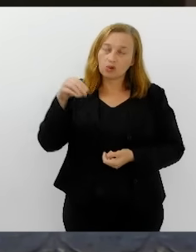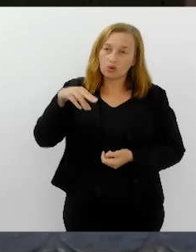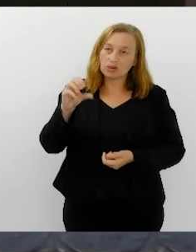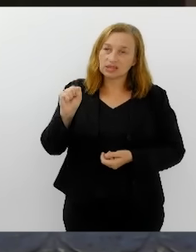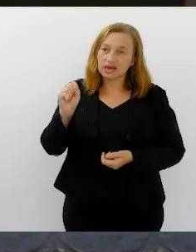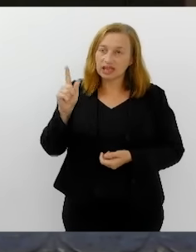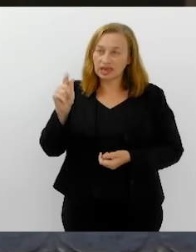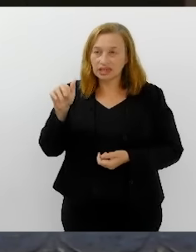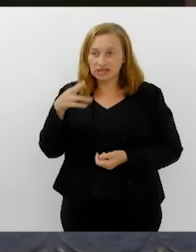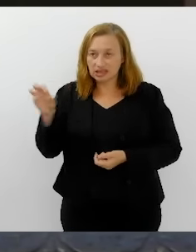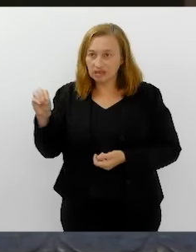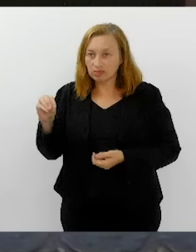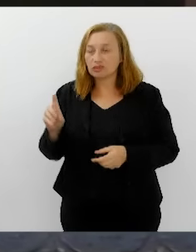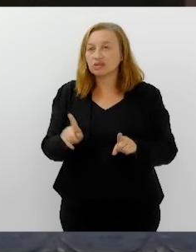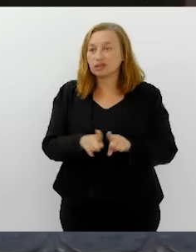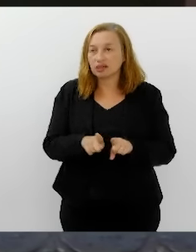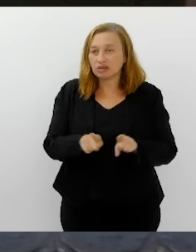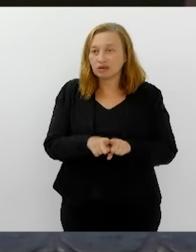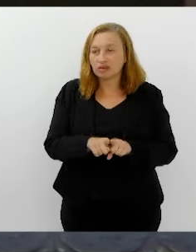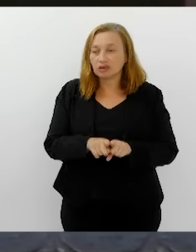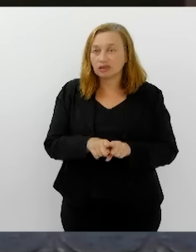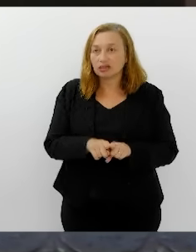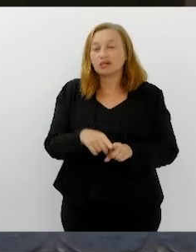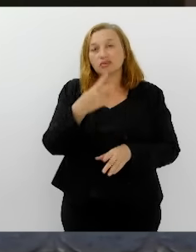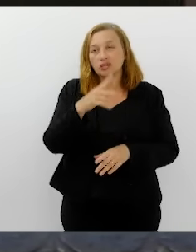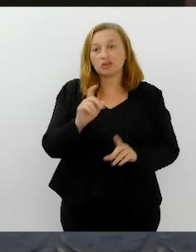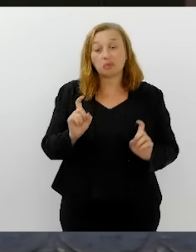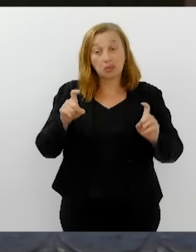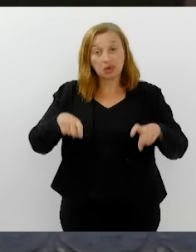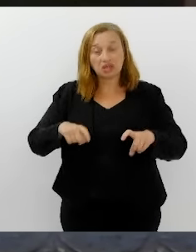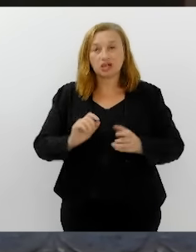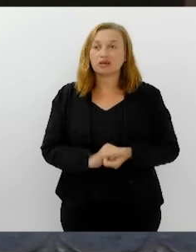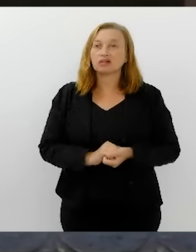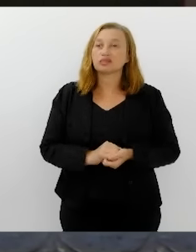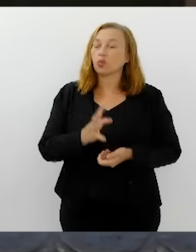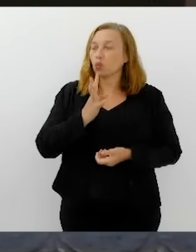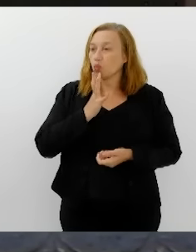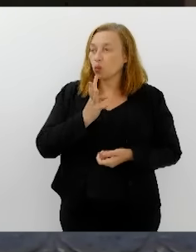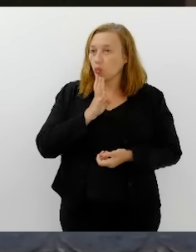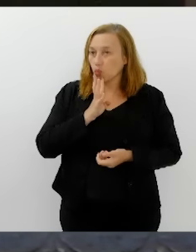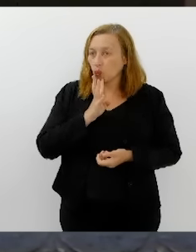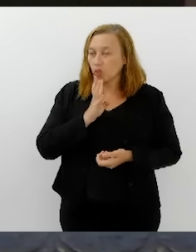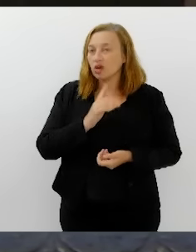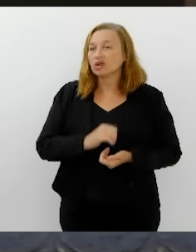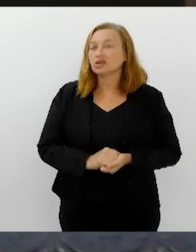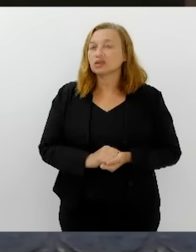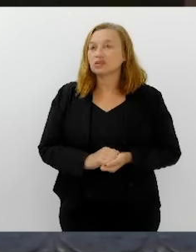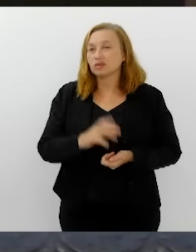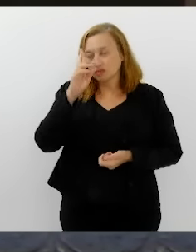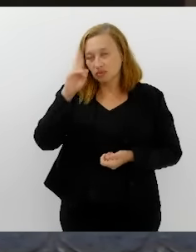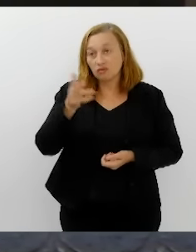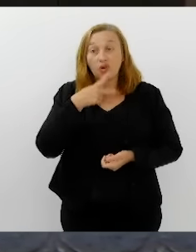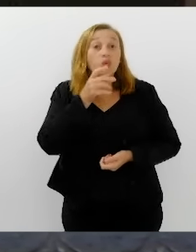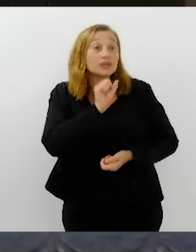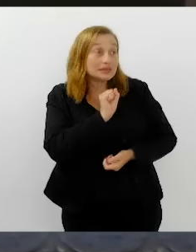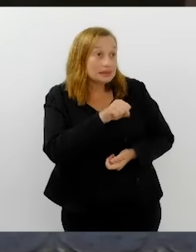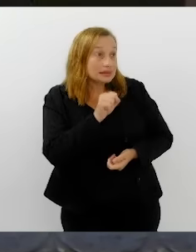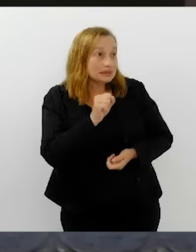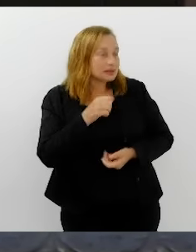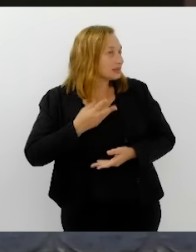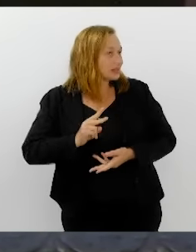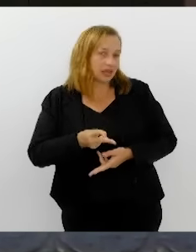e através do mandato do Senhor, nós nos conhecemos. O Senhor disse sim o tempo